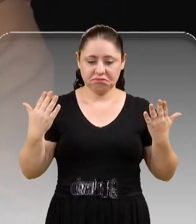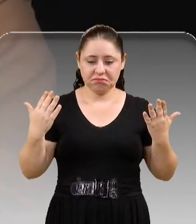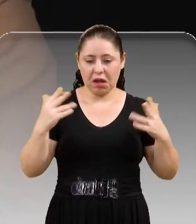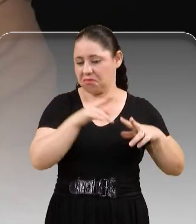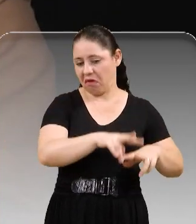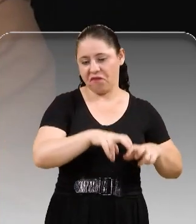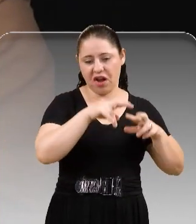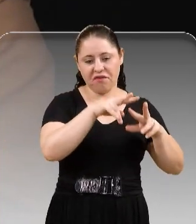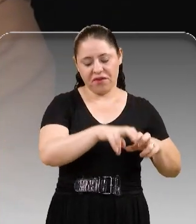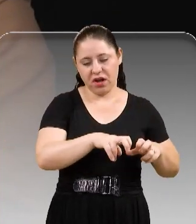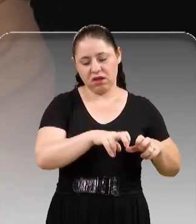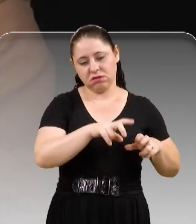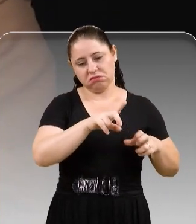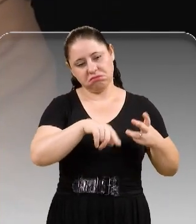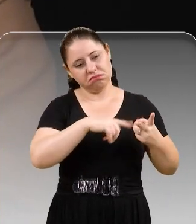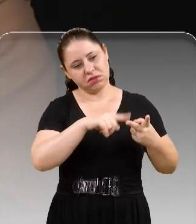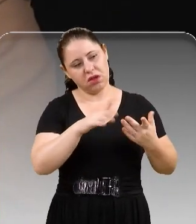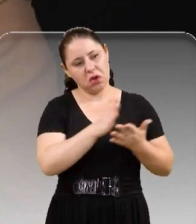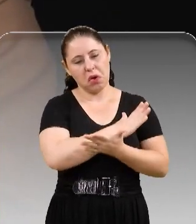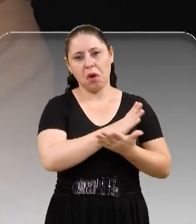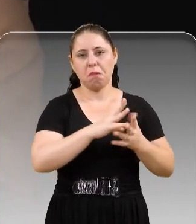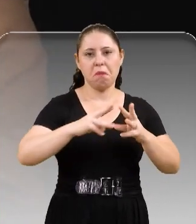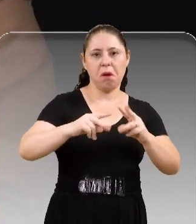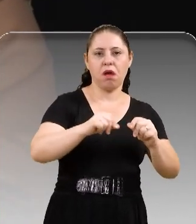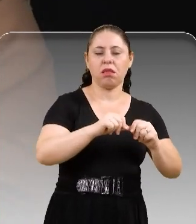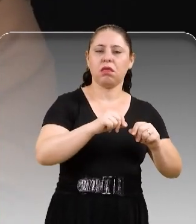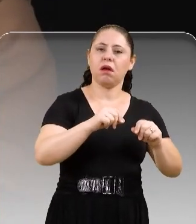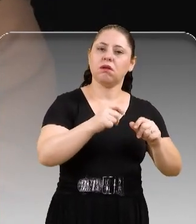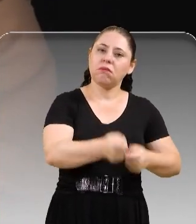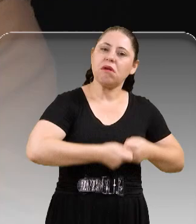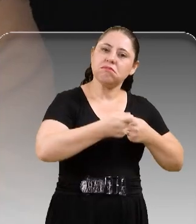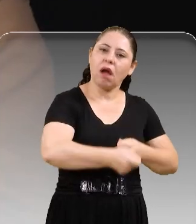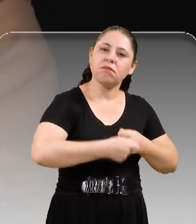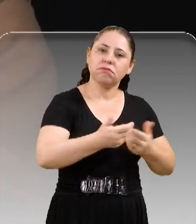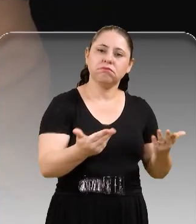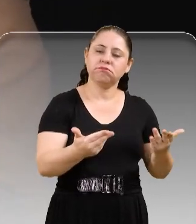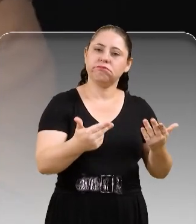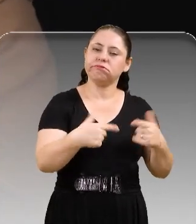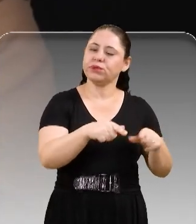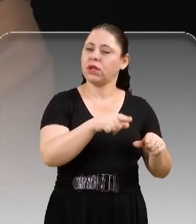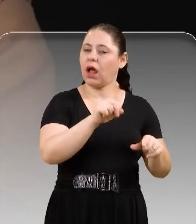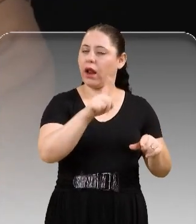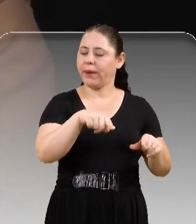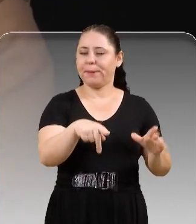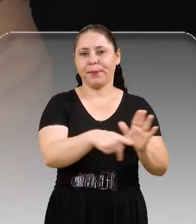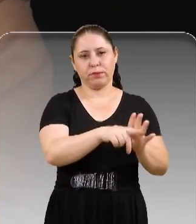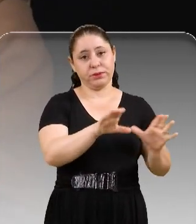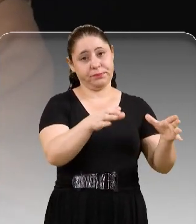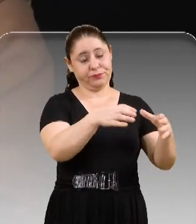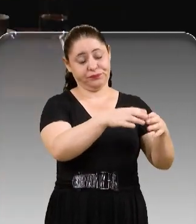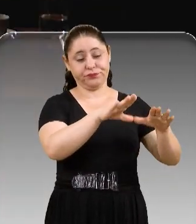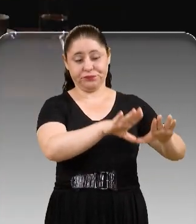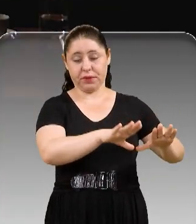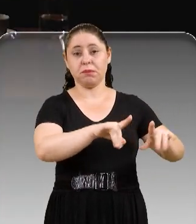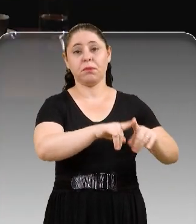com um sítio, com alguma terra ali, carpindo, dessa forma, né?